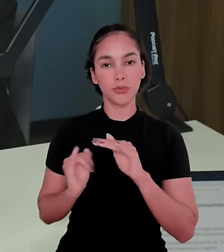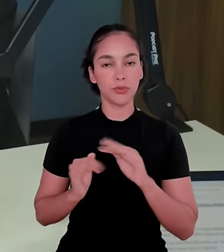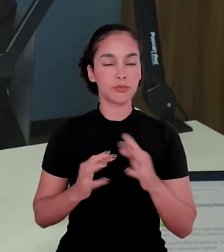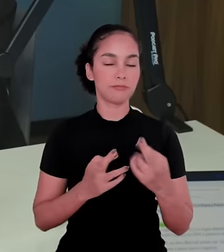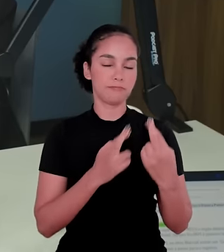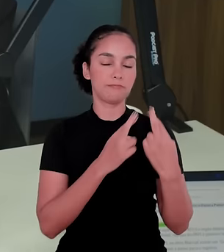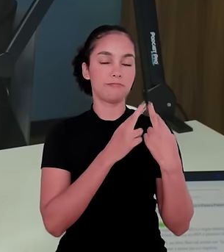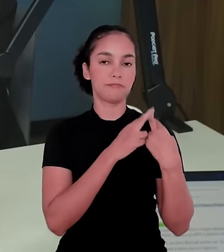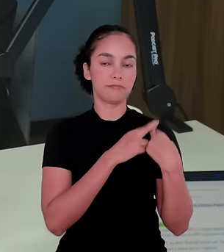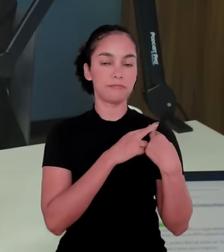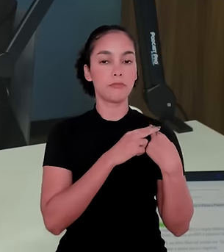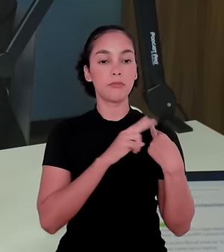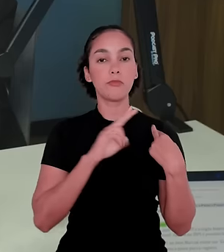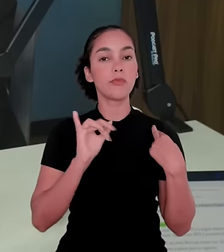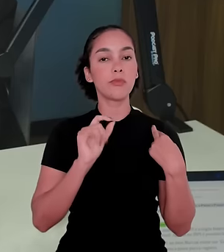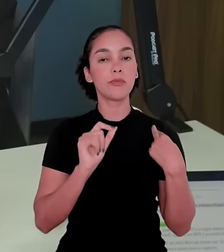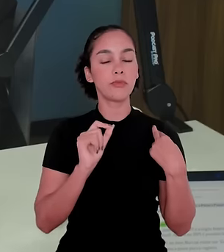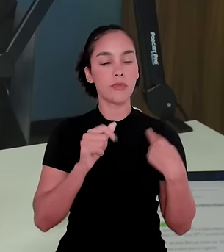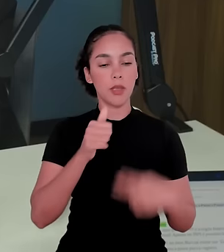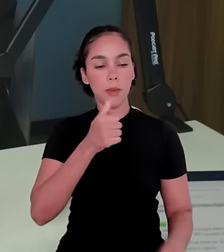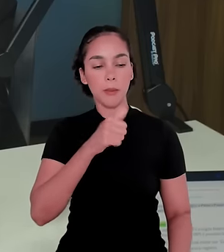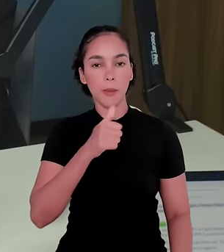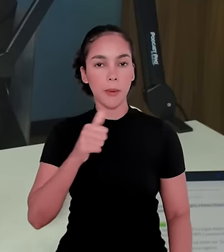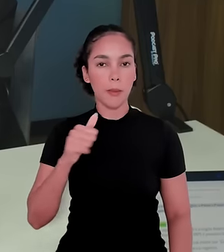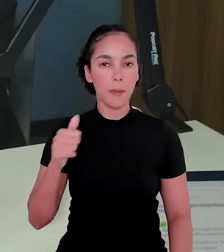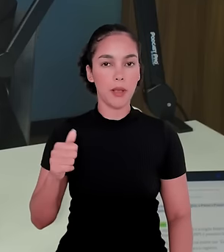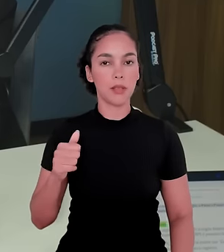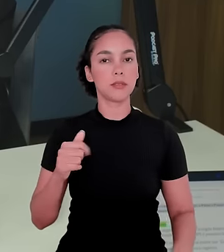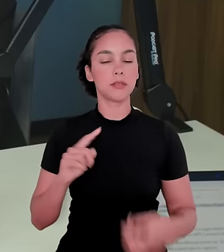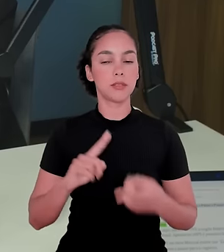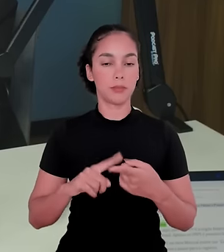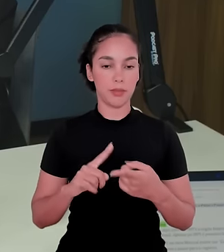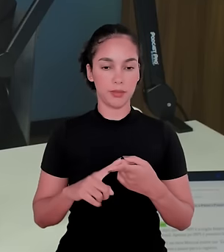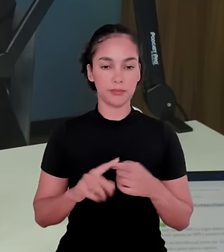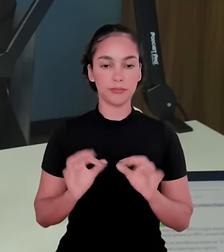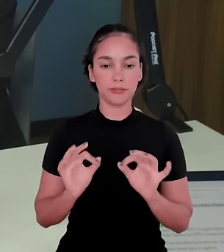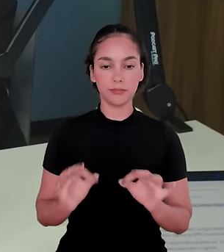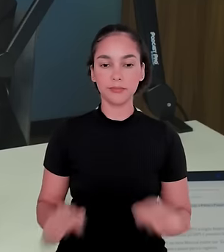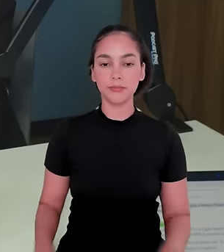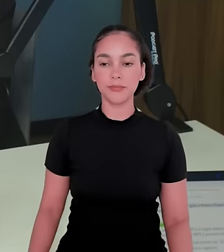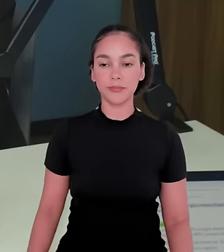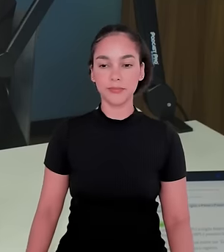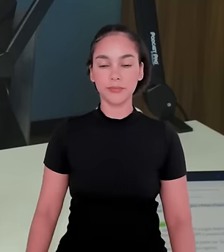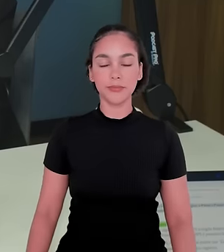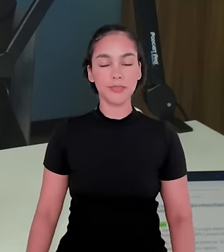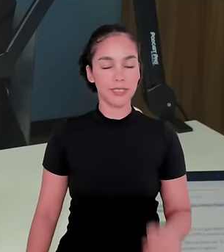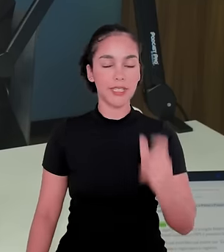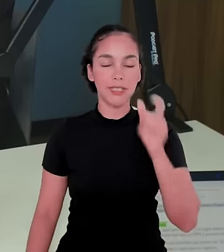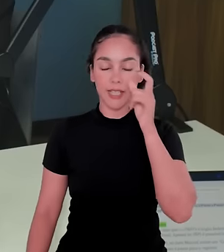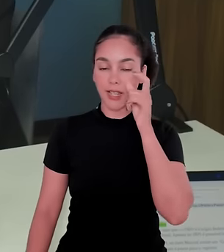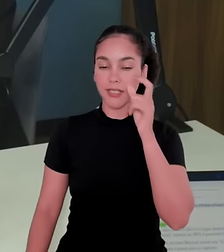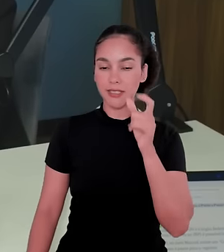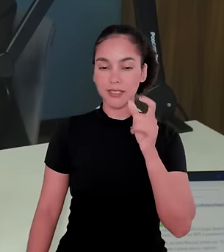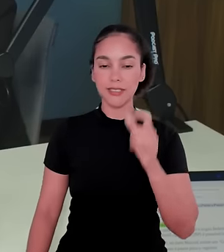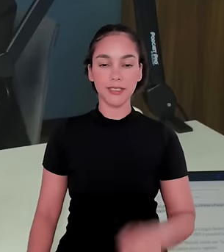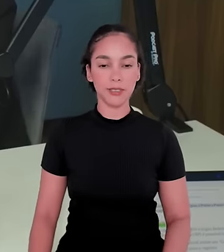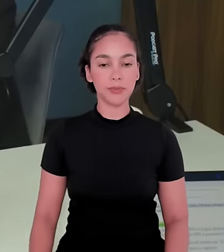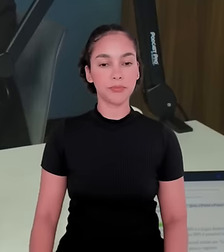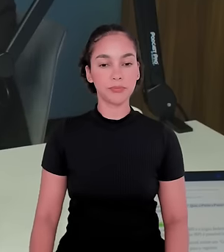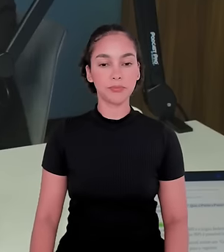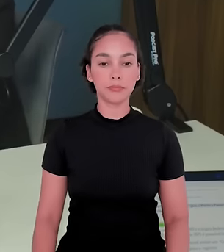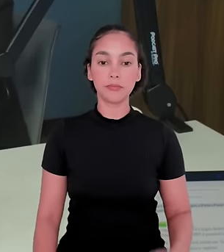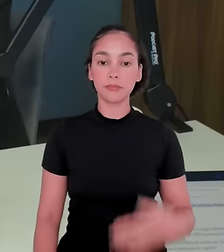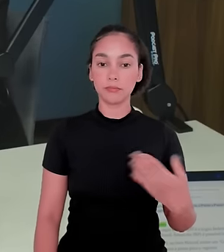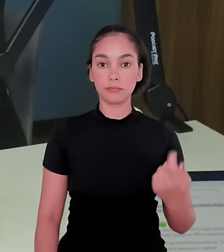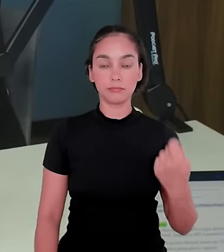responsável que vai avaliar e passar essa essa propriedade né Eline muito interessante né exatamente né então quer